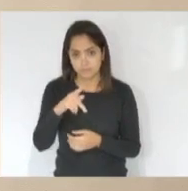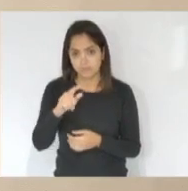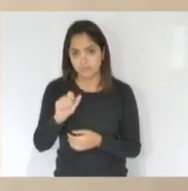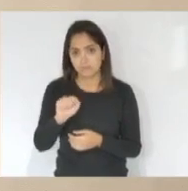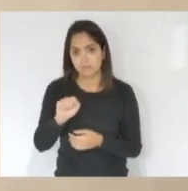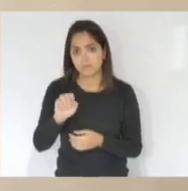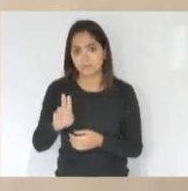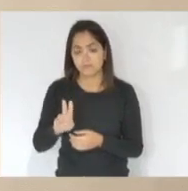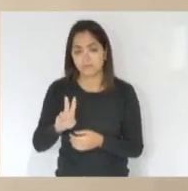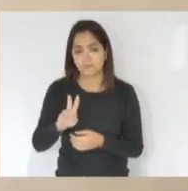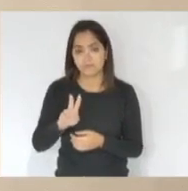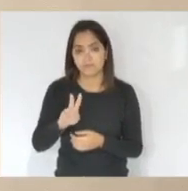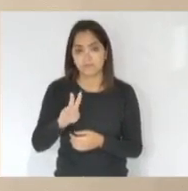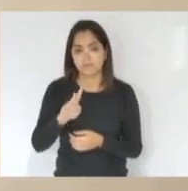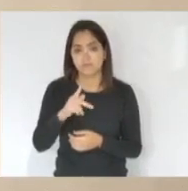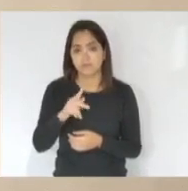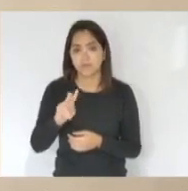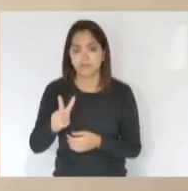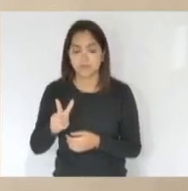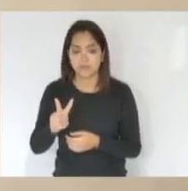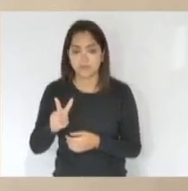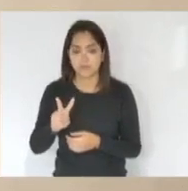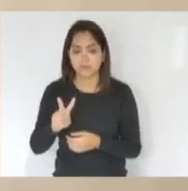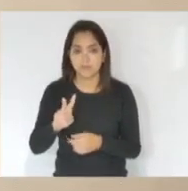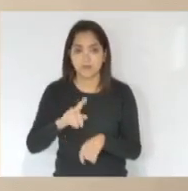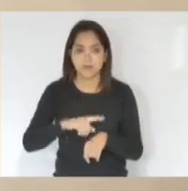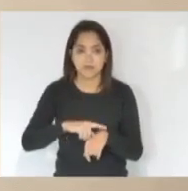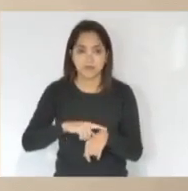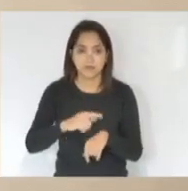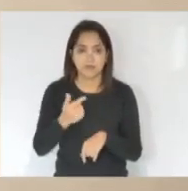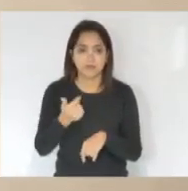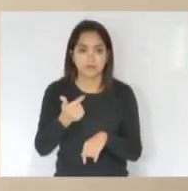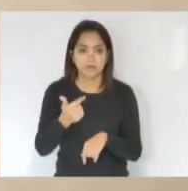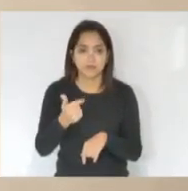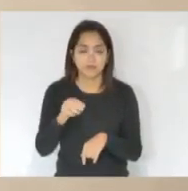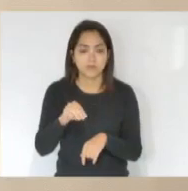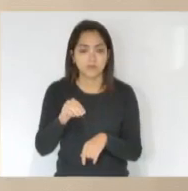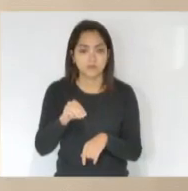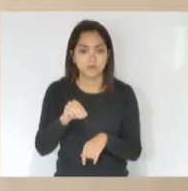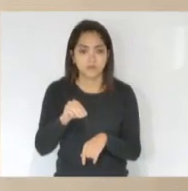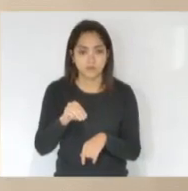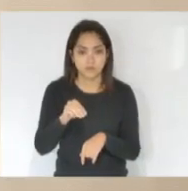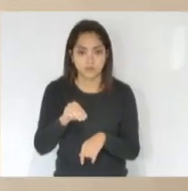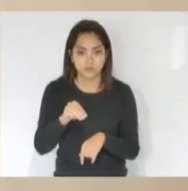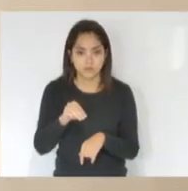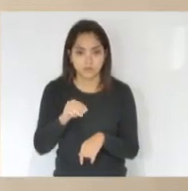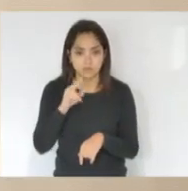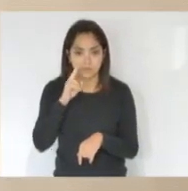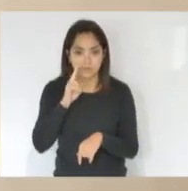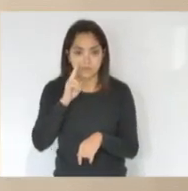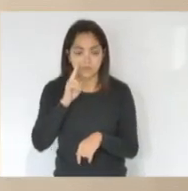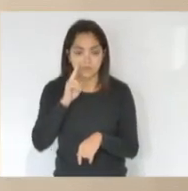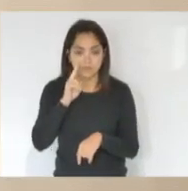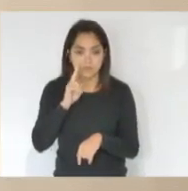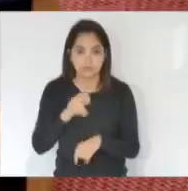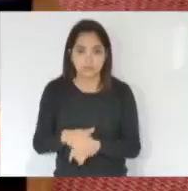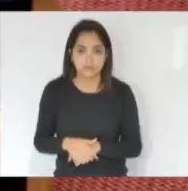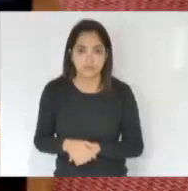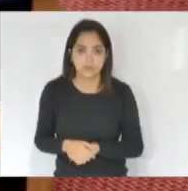PV, pelo prazo de até 12 minutos, com a palavra o deputado Ivan Nates.